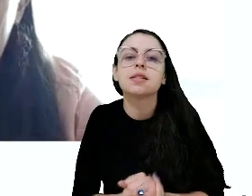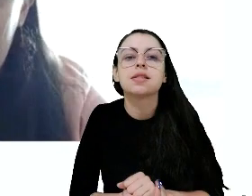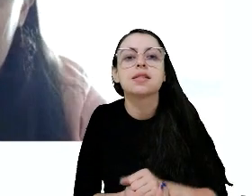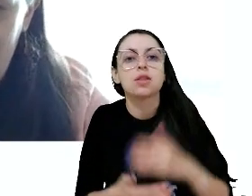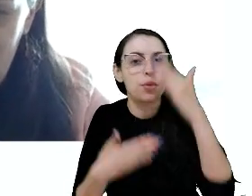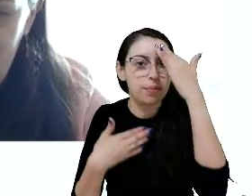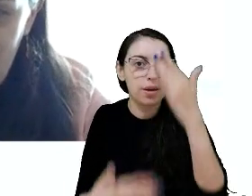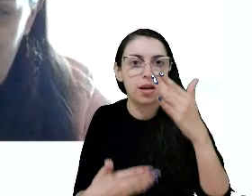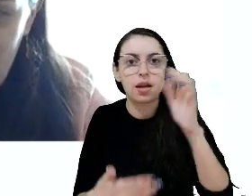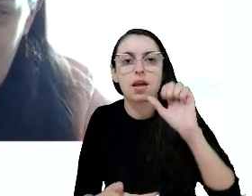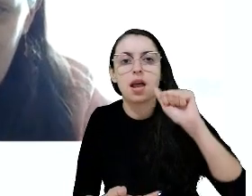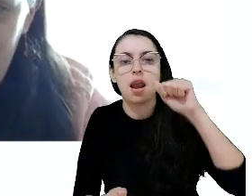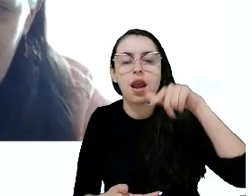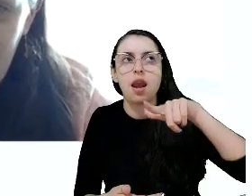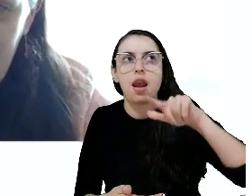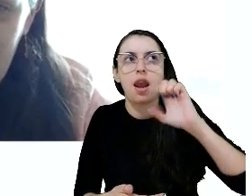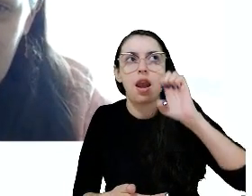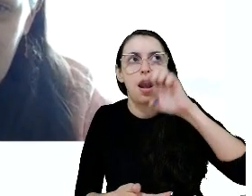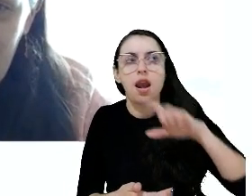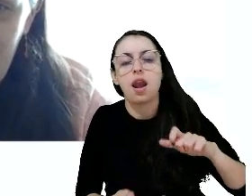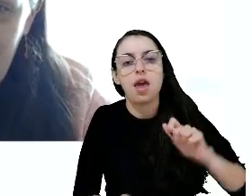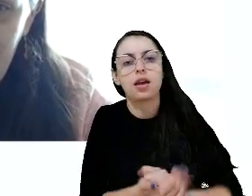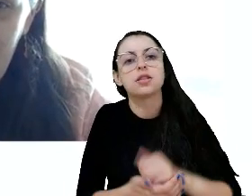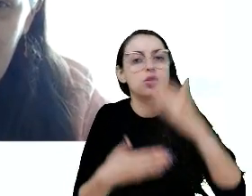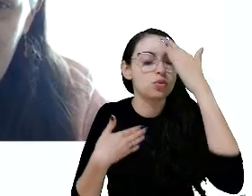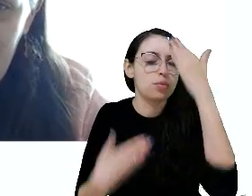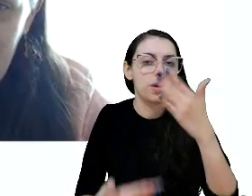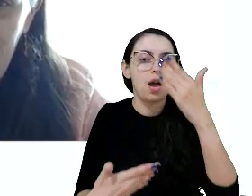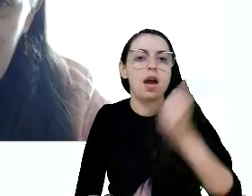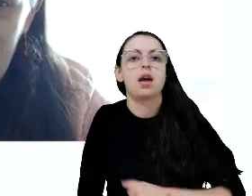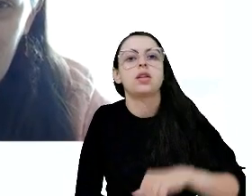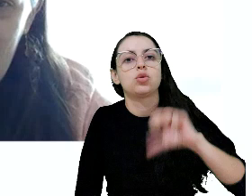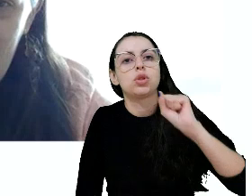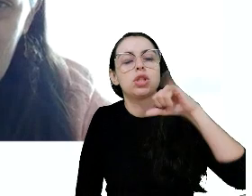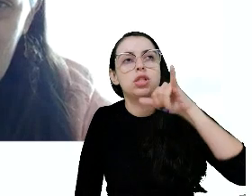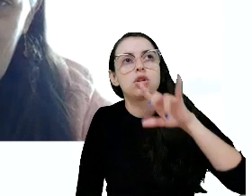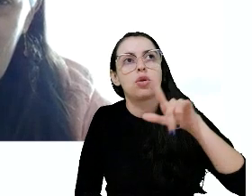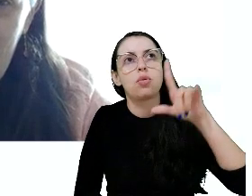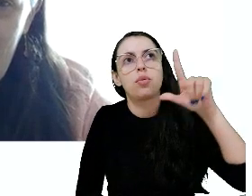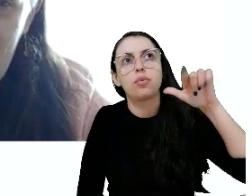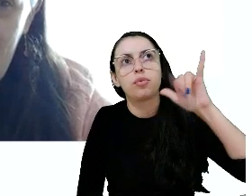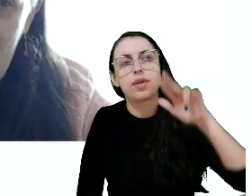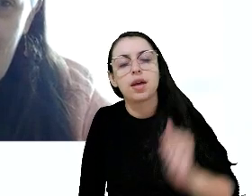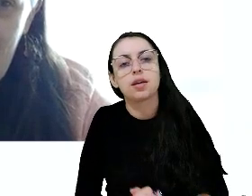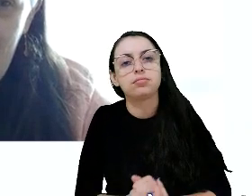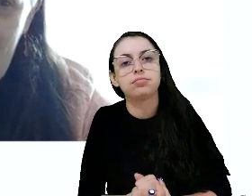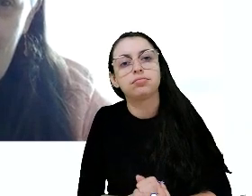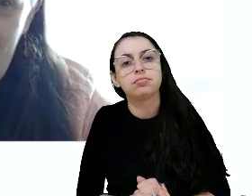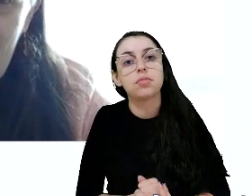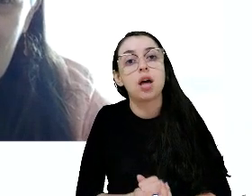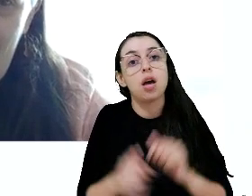Thaís, muito obrigada, Lê Maestro, muito obrigada, professora Silvia Pimentel.